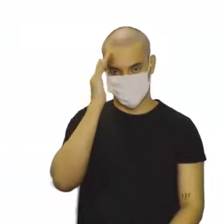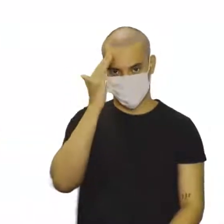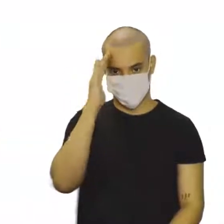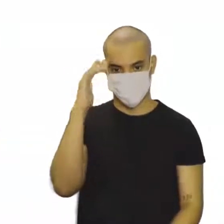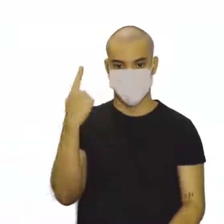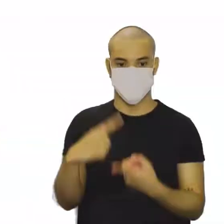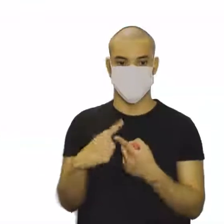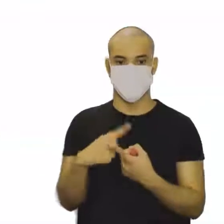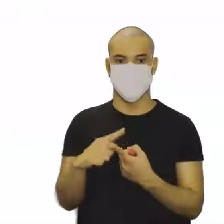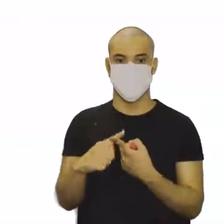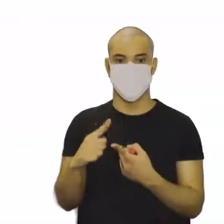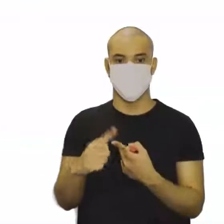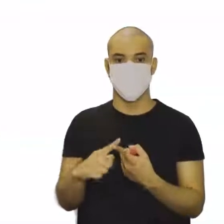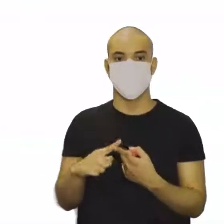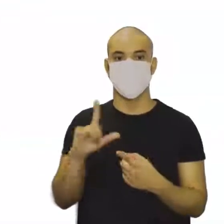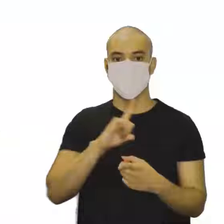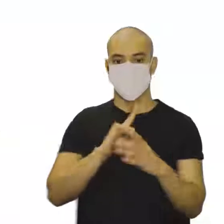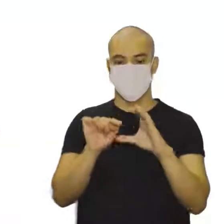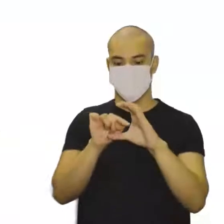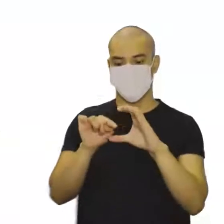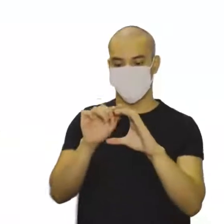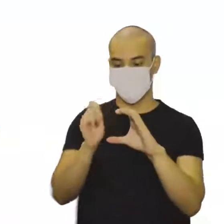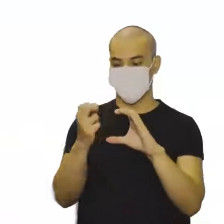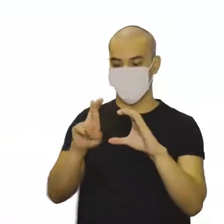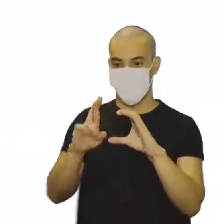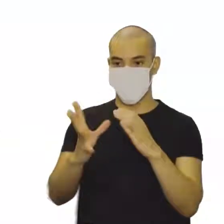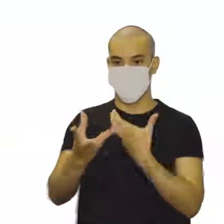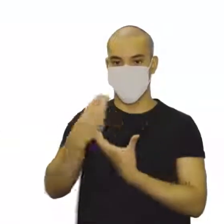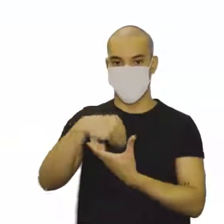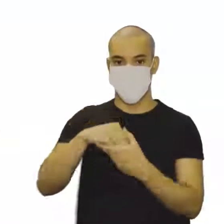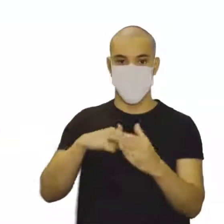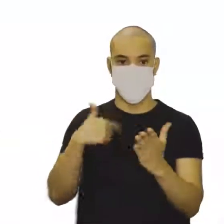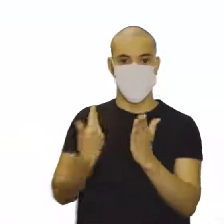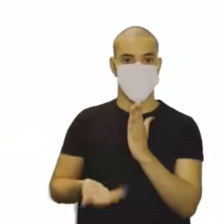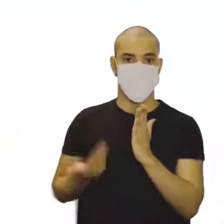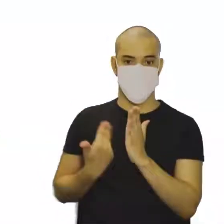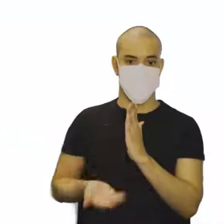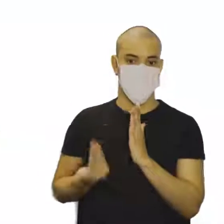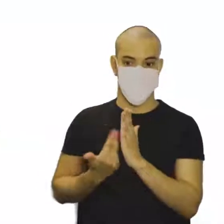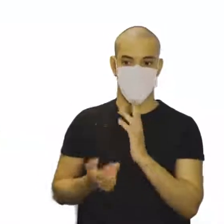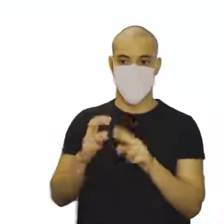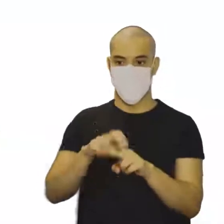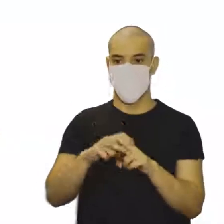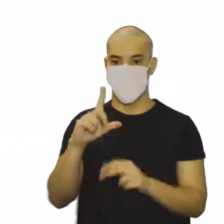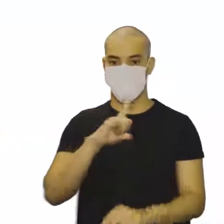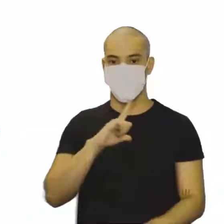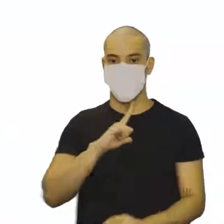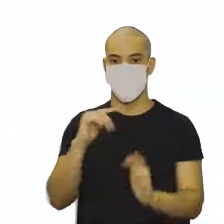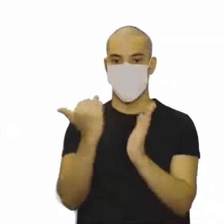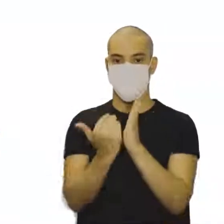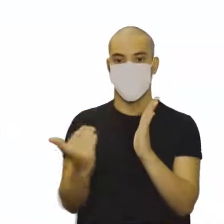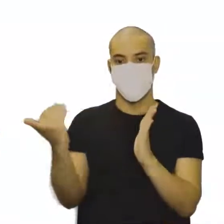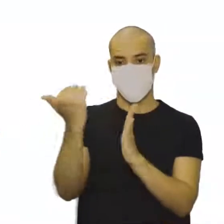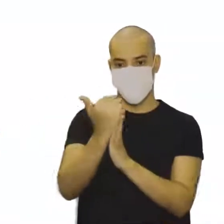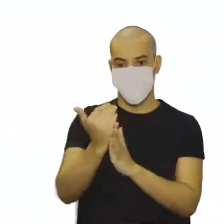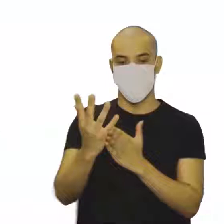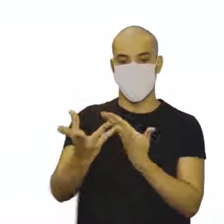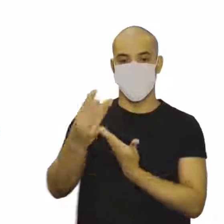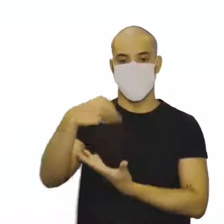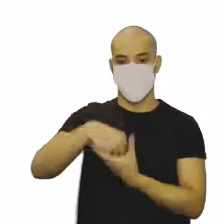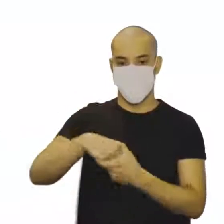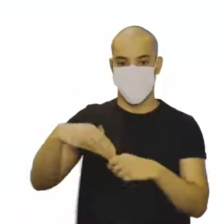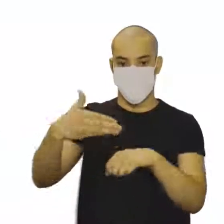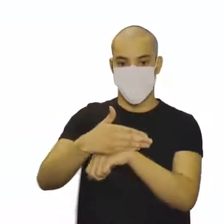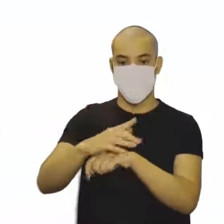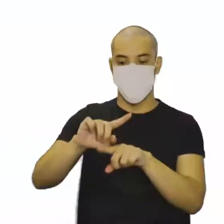Então, indutores de núcleo de ar, eles possuem perdas baixas, então eu tenho alta frequência e